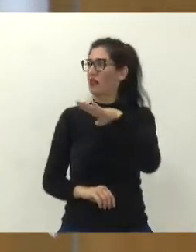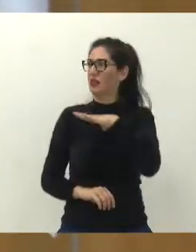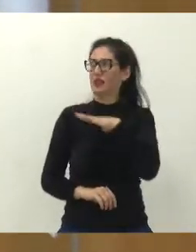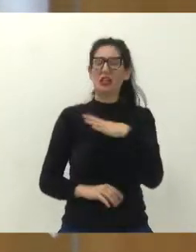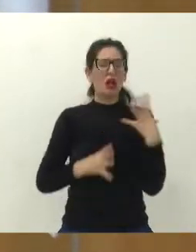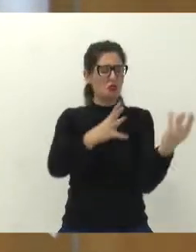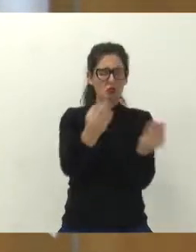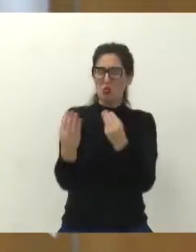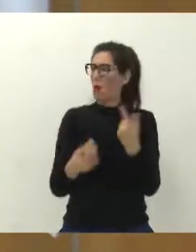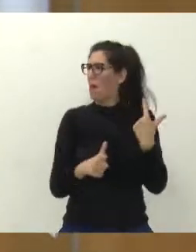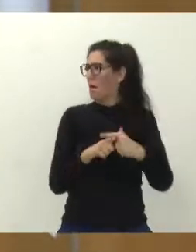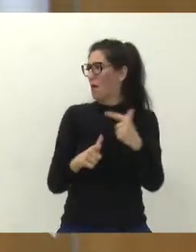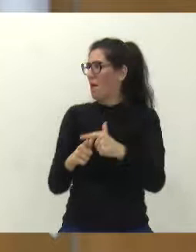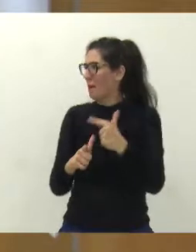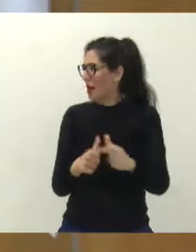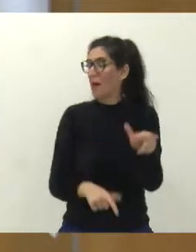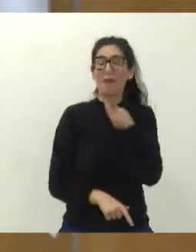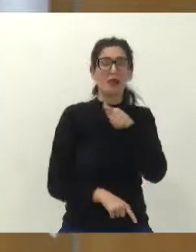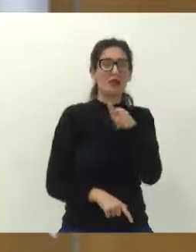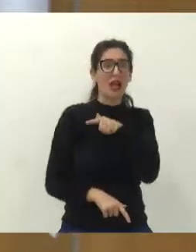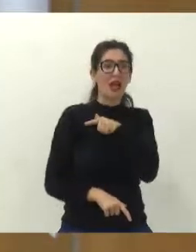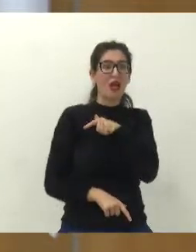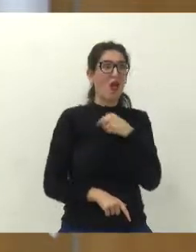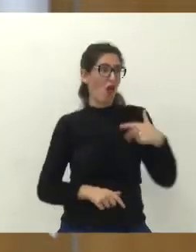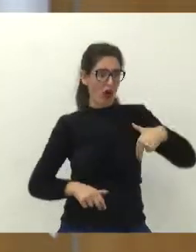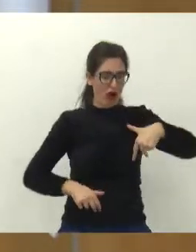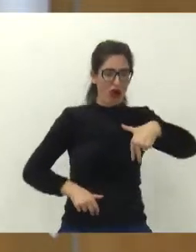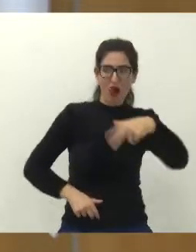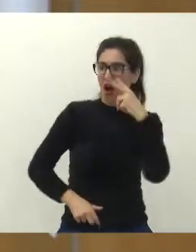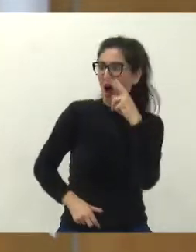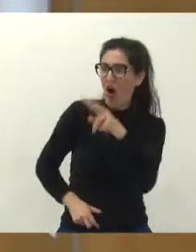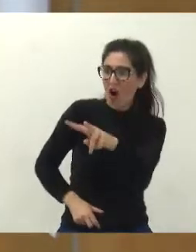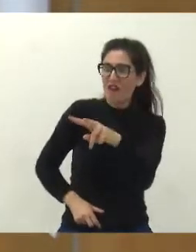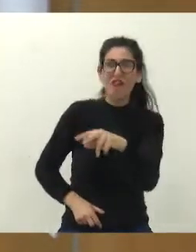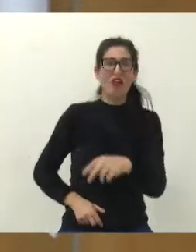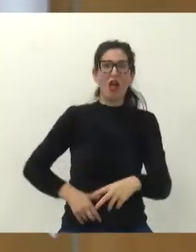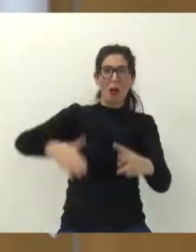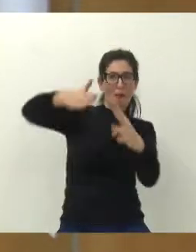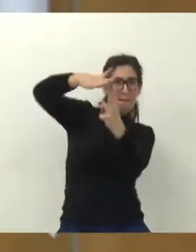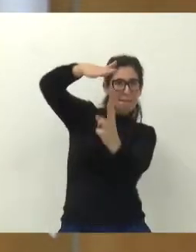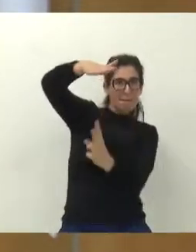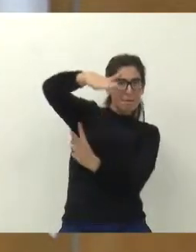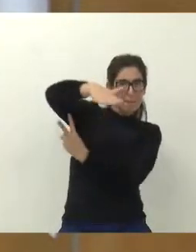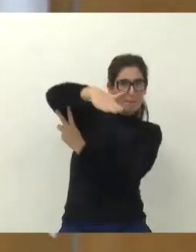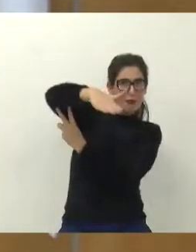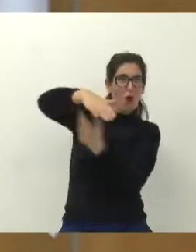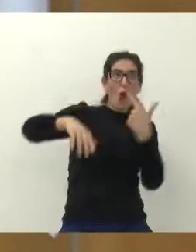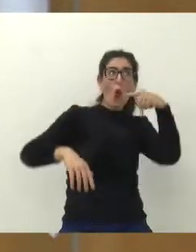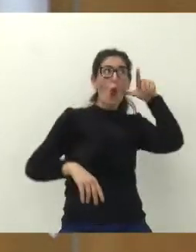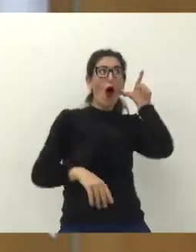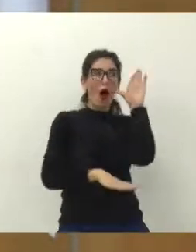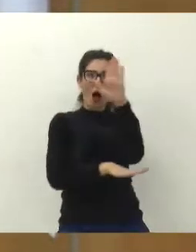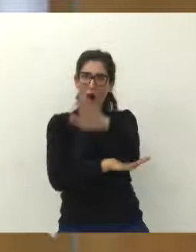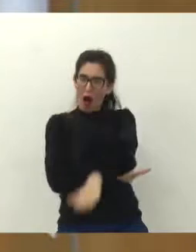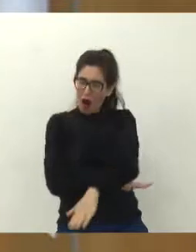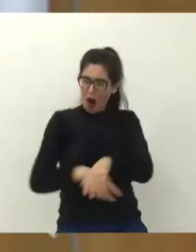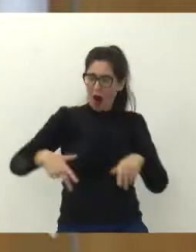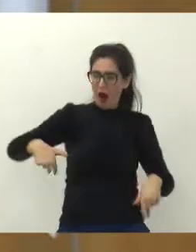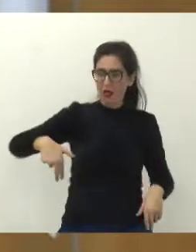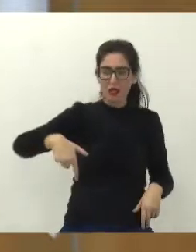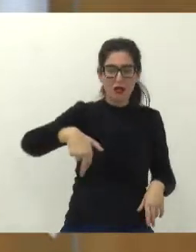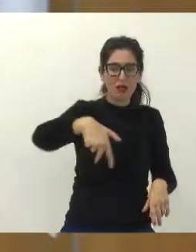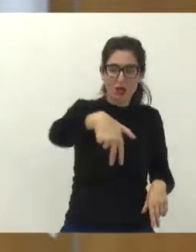de problema, e eu passo em alguns locais, eu vejo aqui, na cabeceira da ponte, ontem à tarde eu fui a pé. O